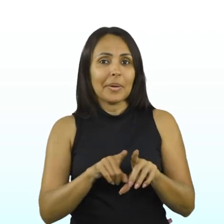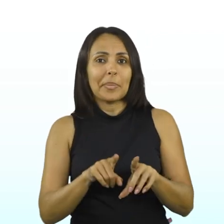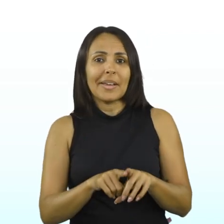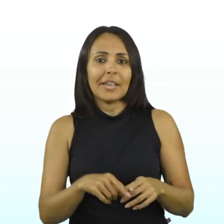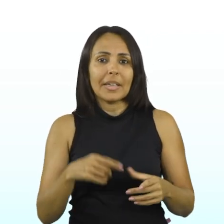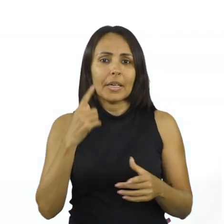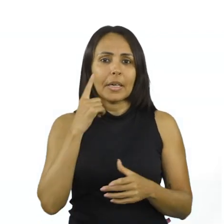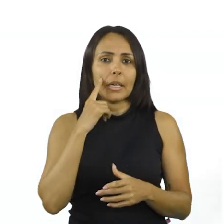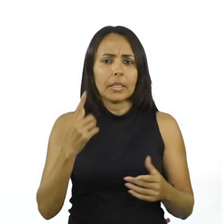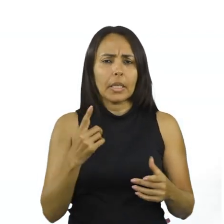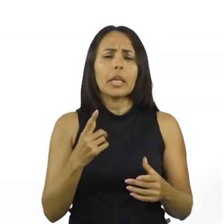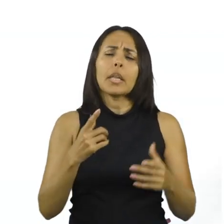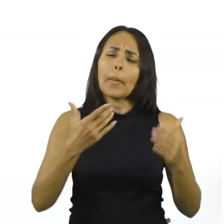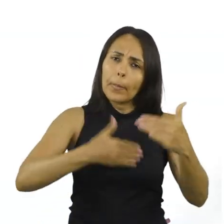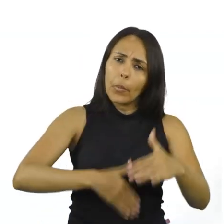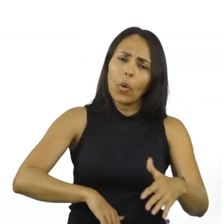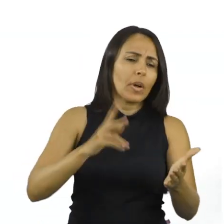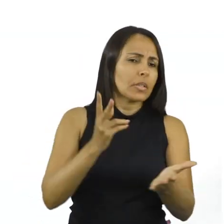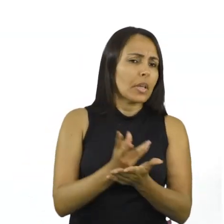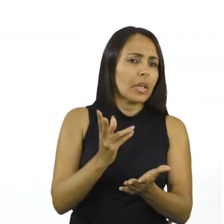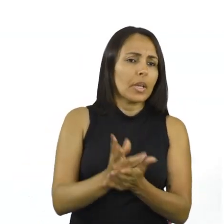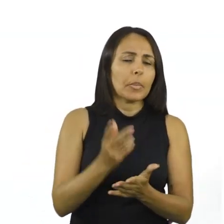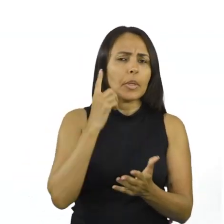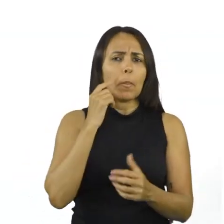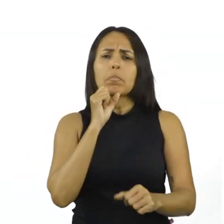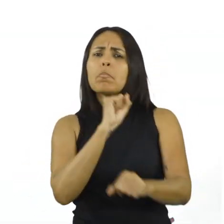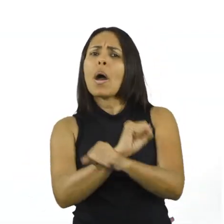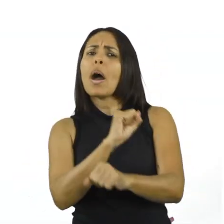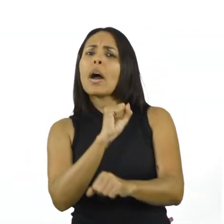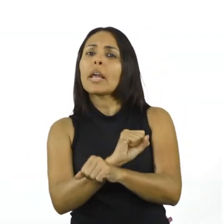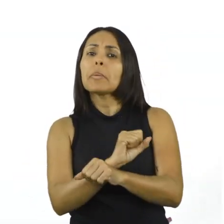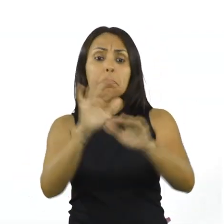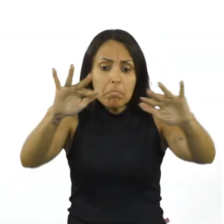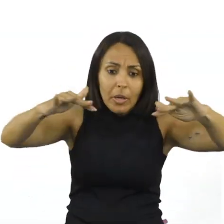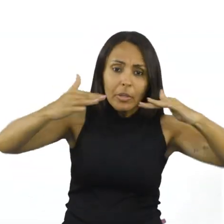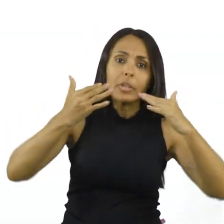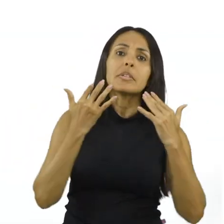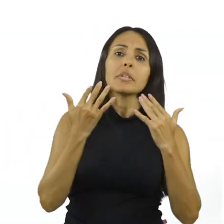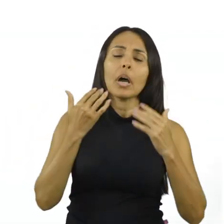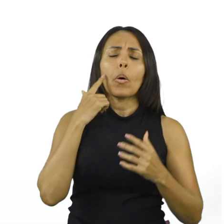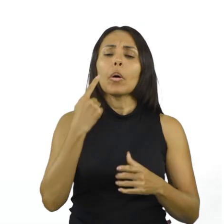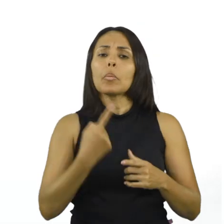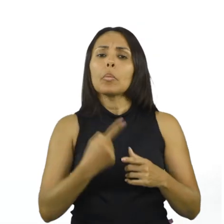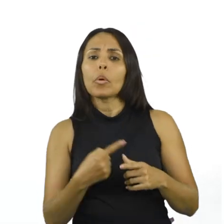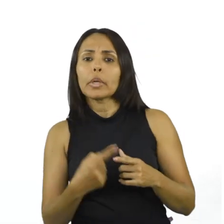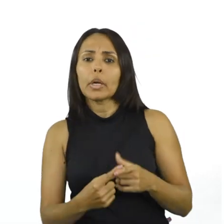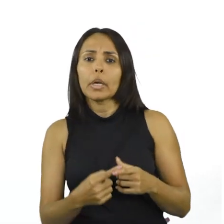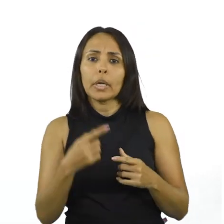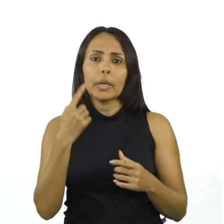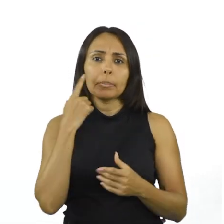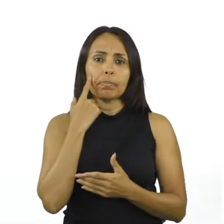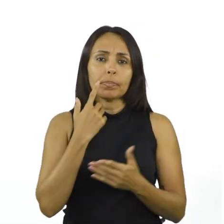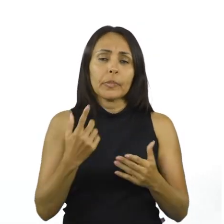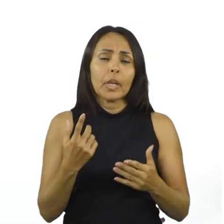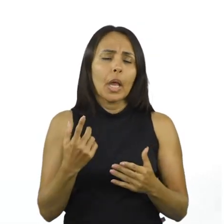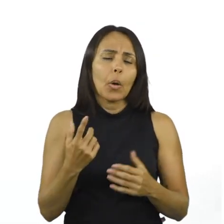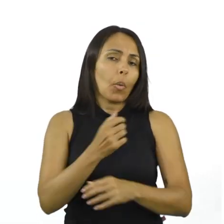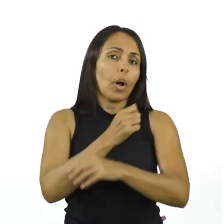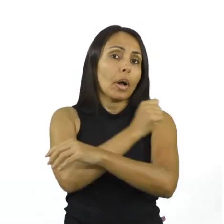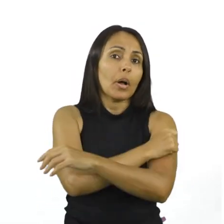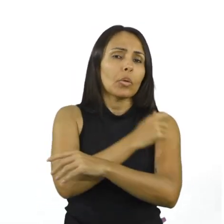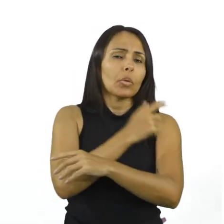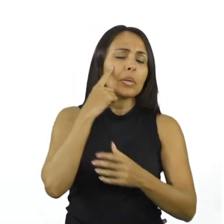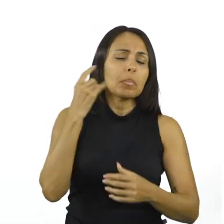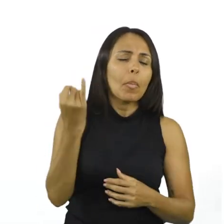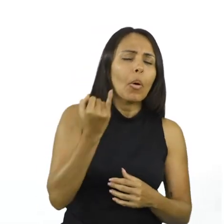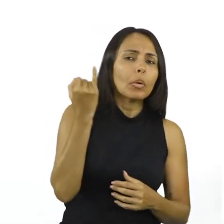é muito importante, cai demais. Olha, para o que tá fazendo, para tudo e presta atenção em mim. Porque, meu pequeno gafanhoto,